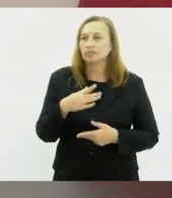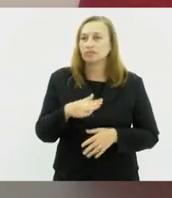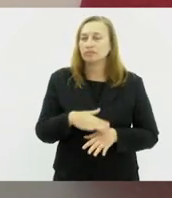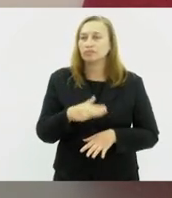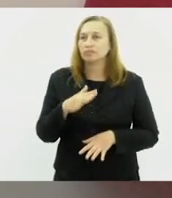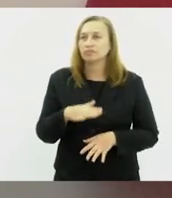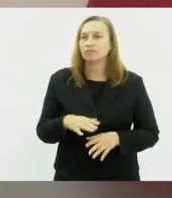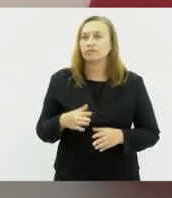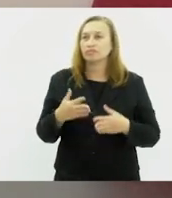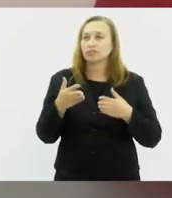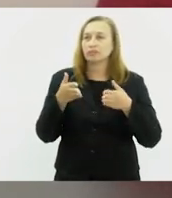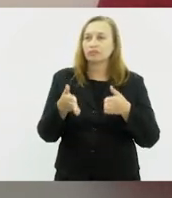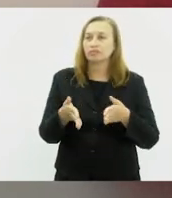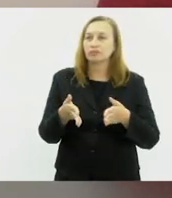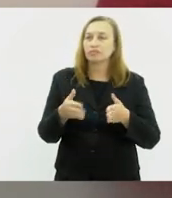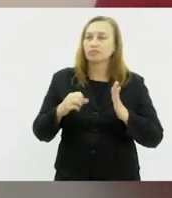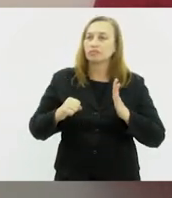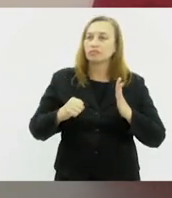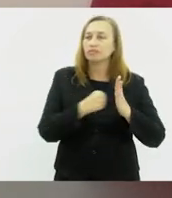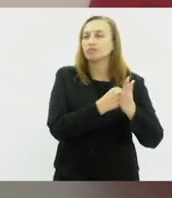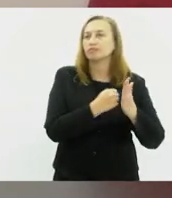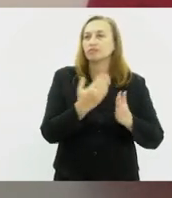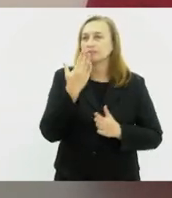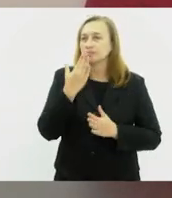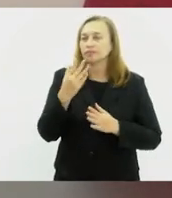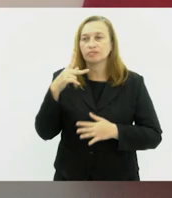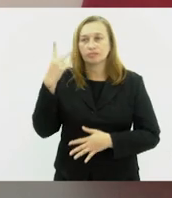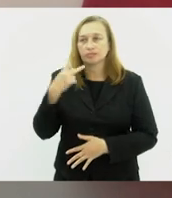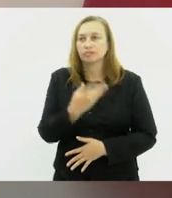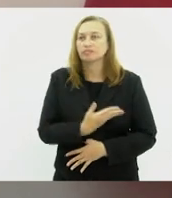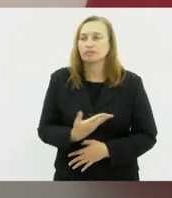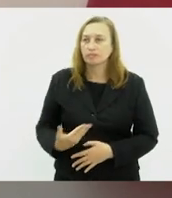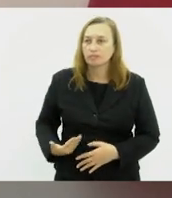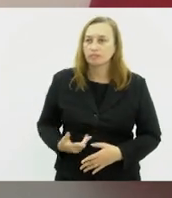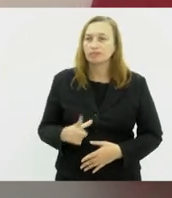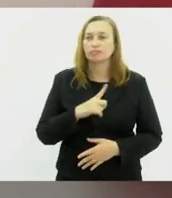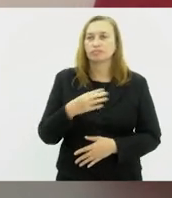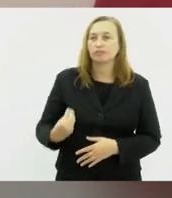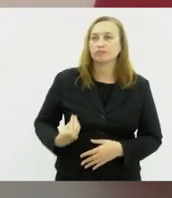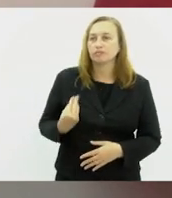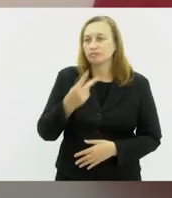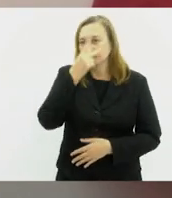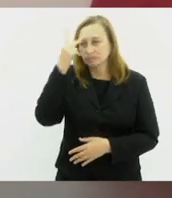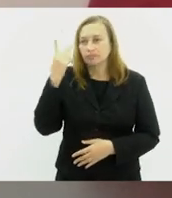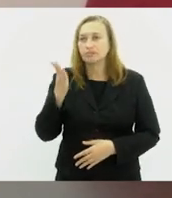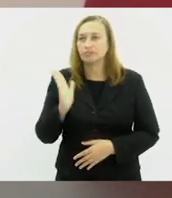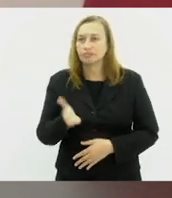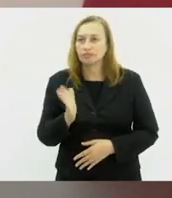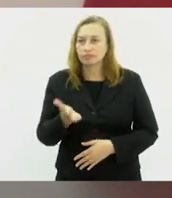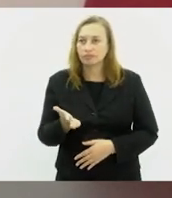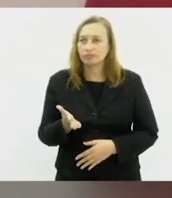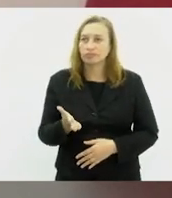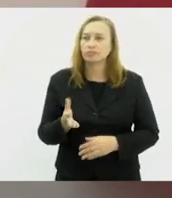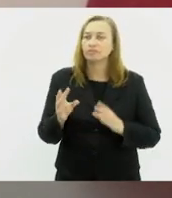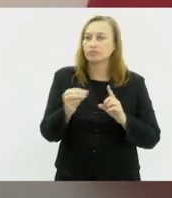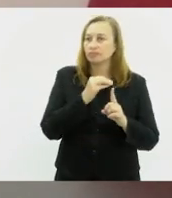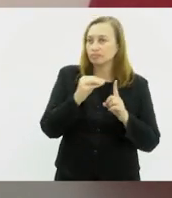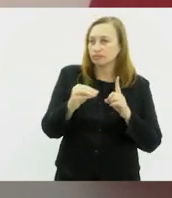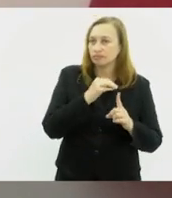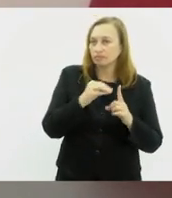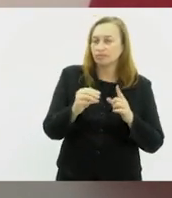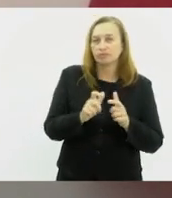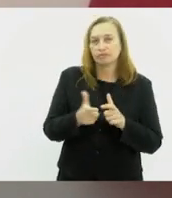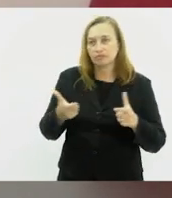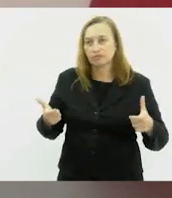aspecto No Impacto que esse tipo de política tem na vida dessas pessoas que já estão em situação de uma vulnerabilidade muito